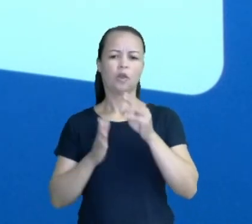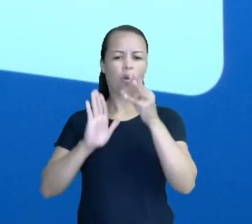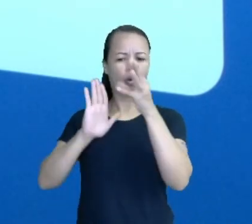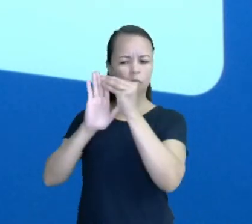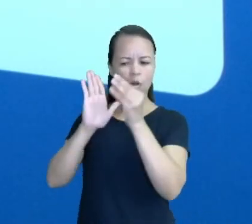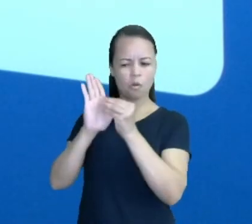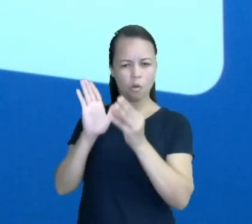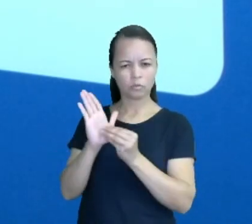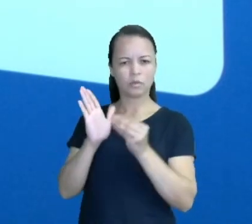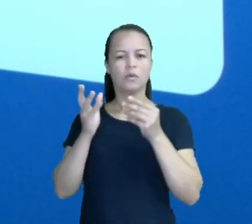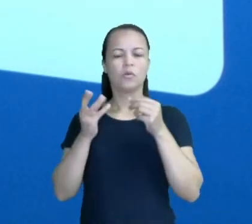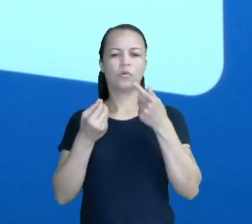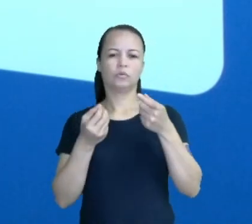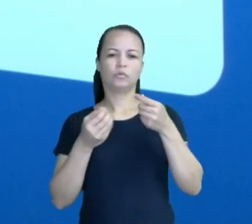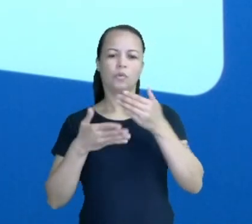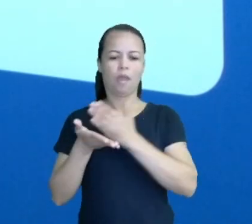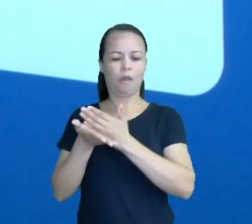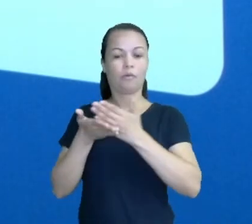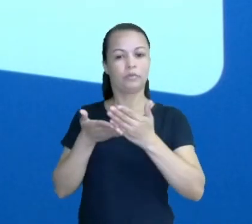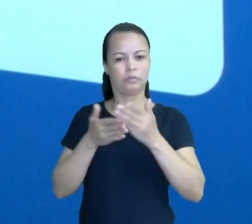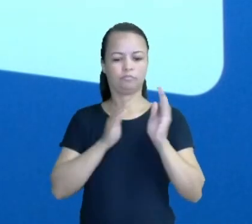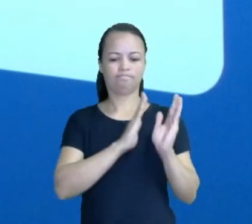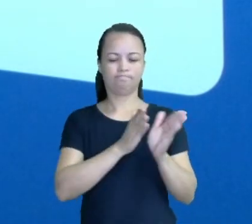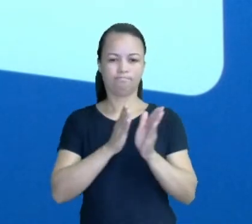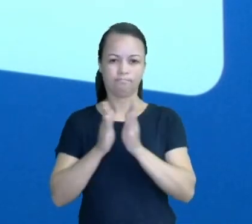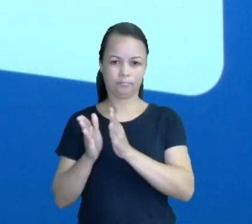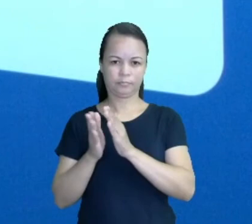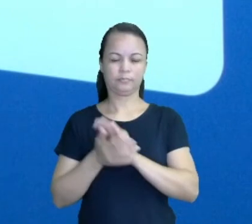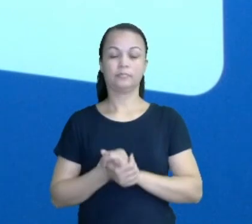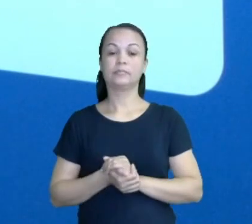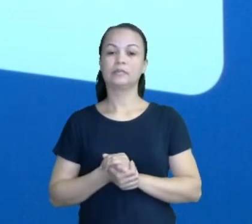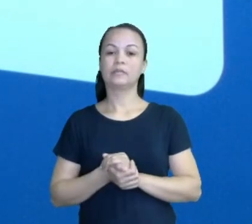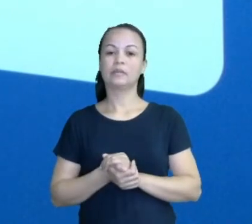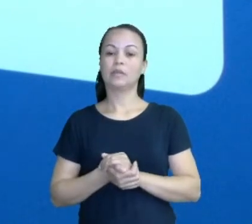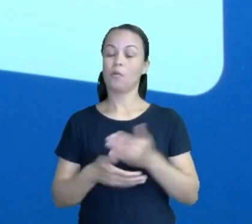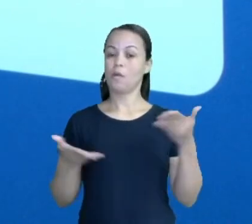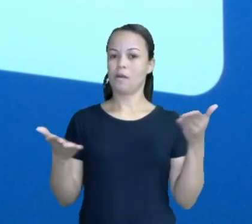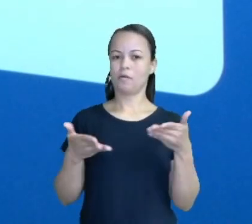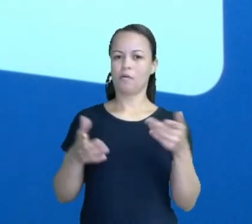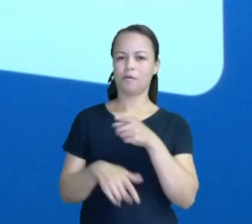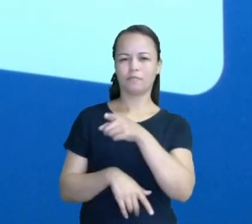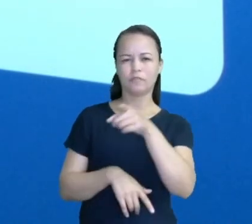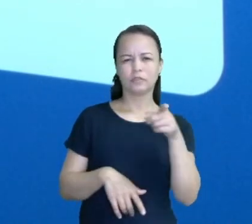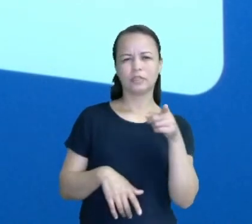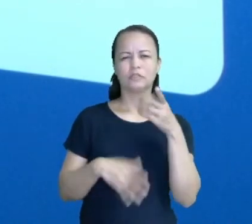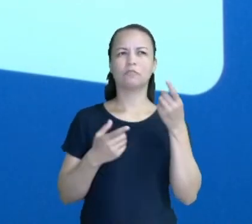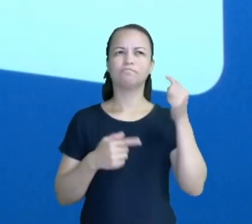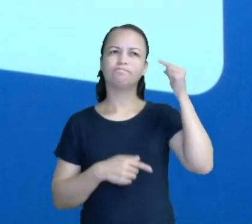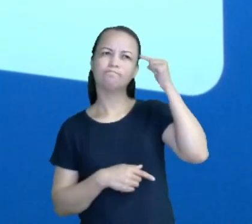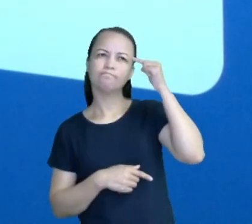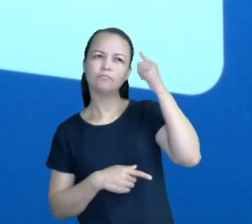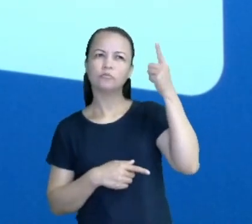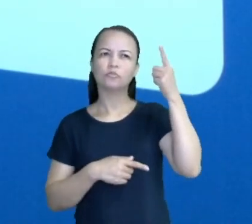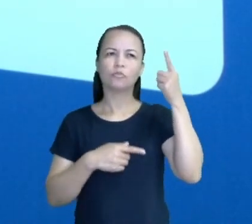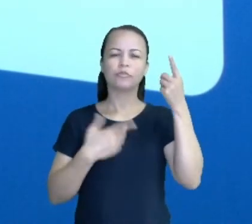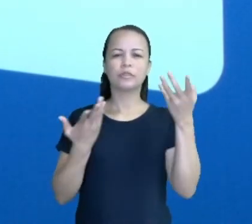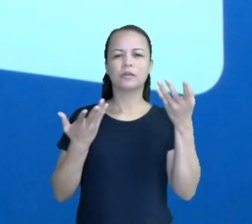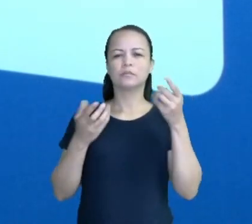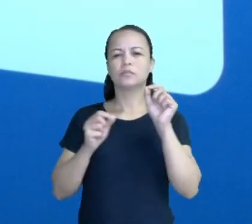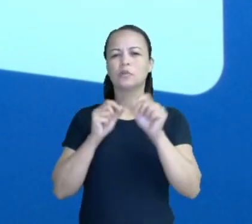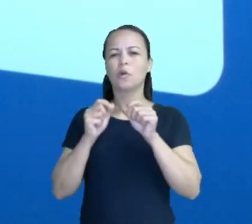conteúdos é a continuidade, certo? Agora, vocês vão tirar uma dúvida sobre